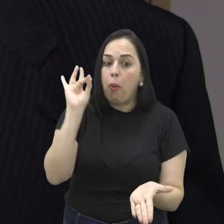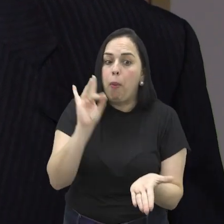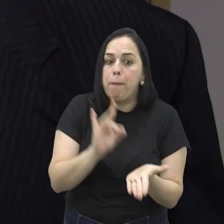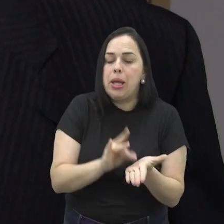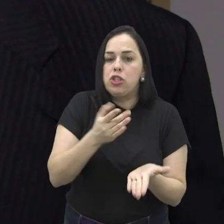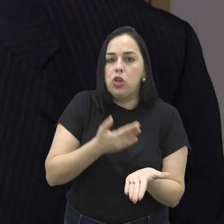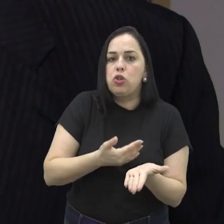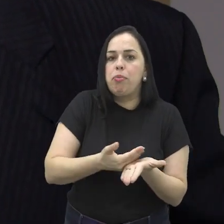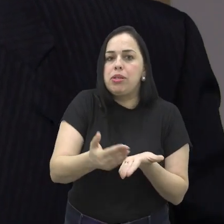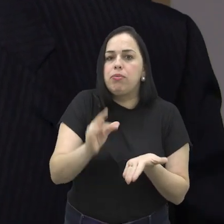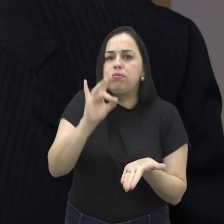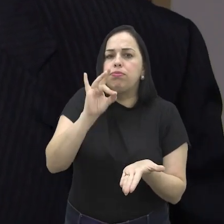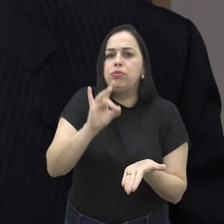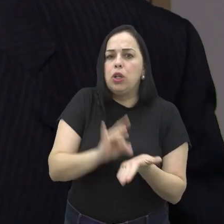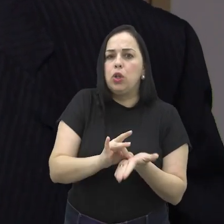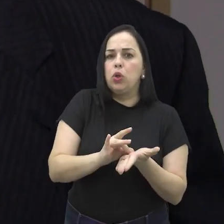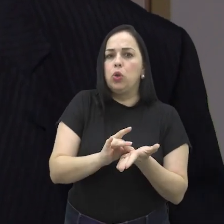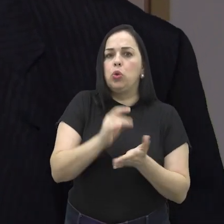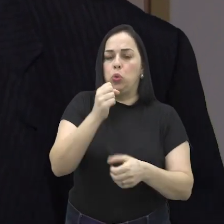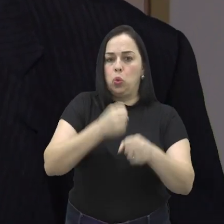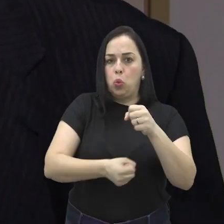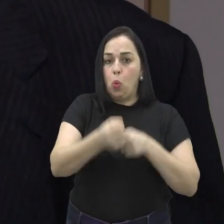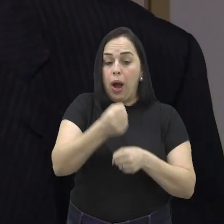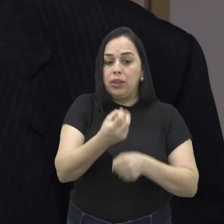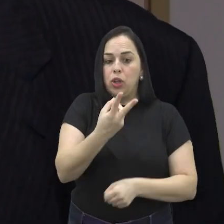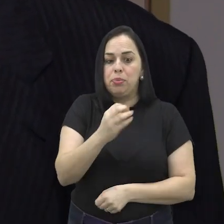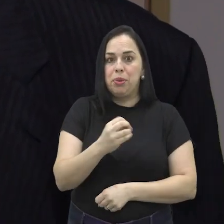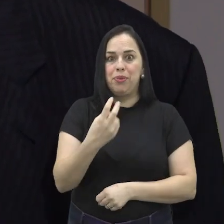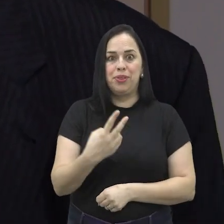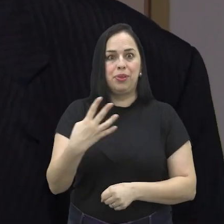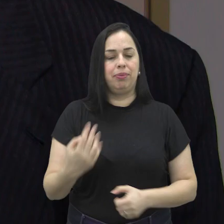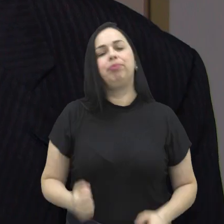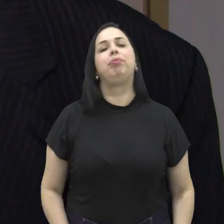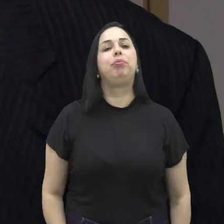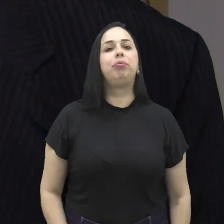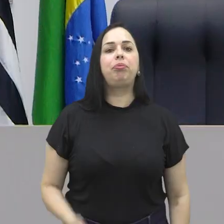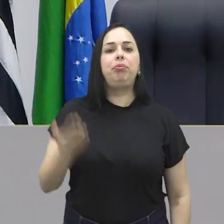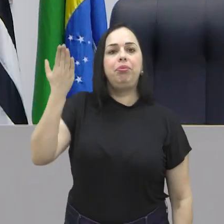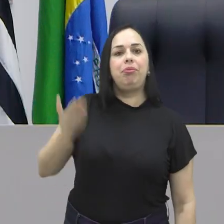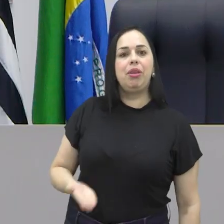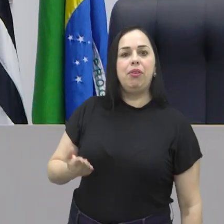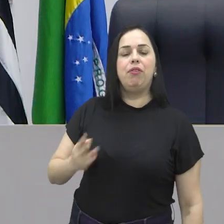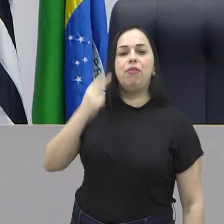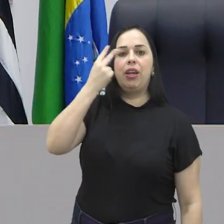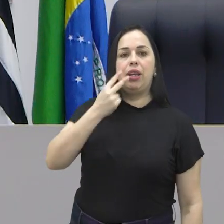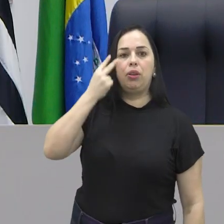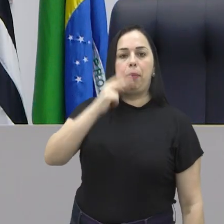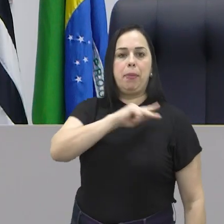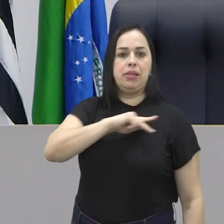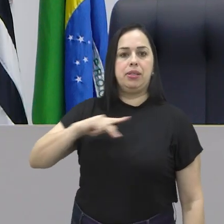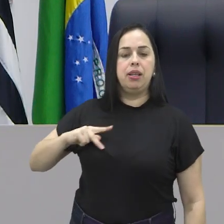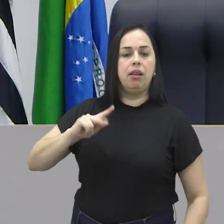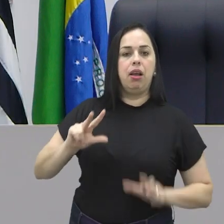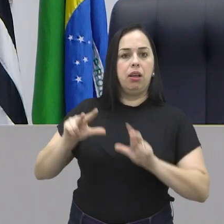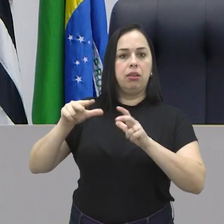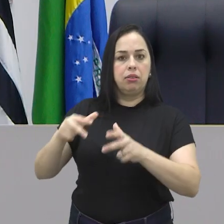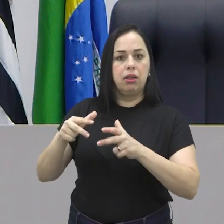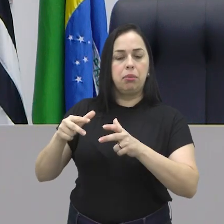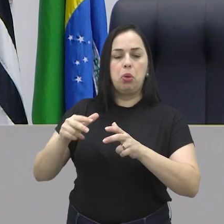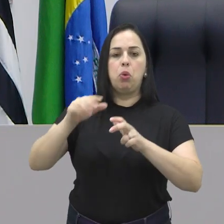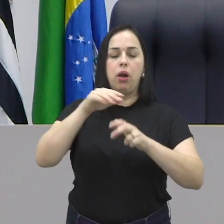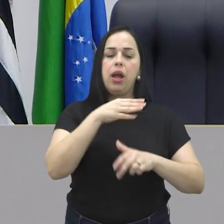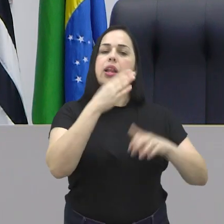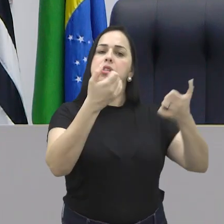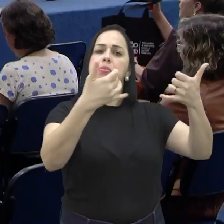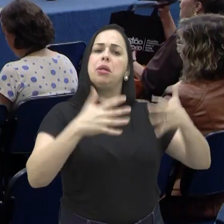entrou em vigor plenamente no início agora de 2024. Para o presidente da Câmara, com a realização do